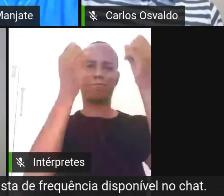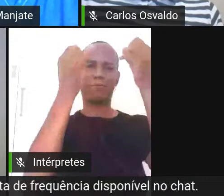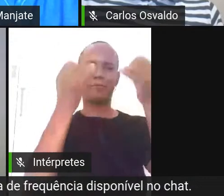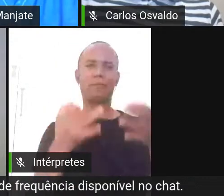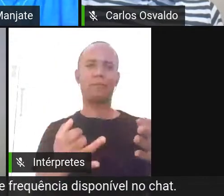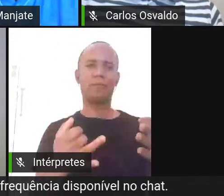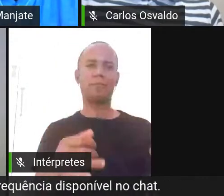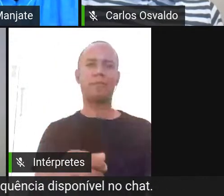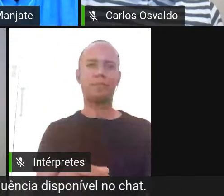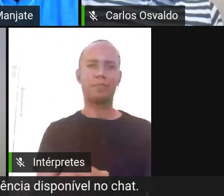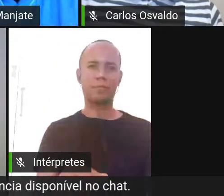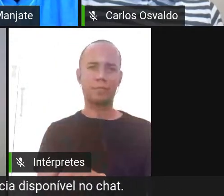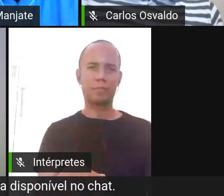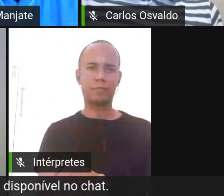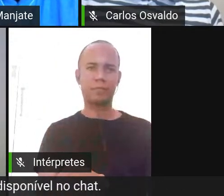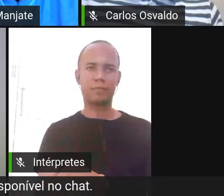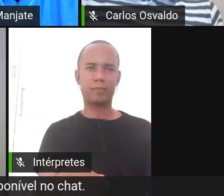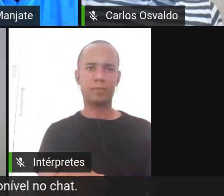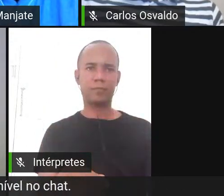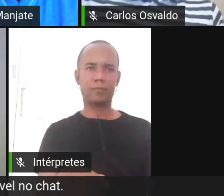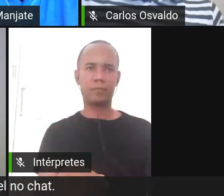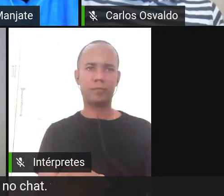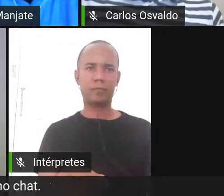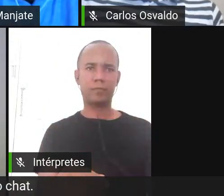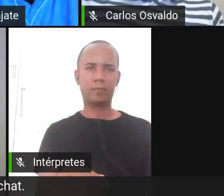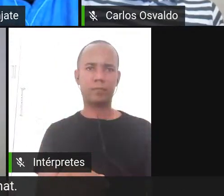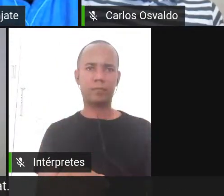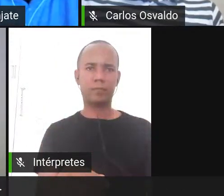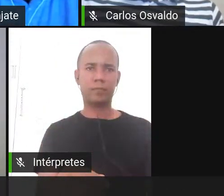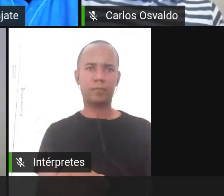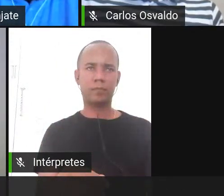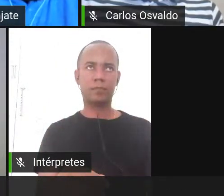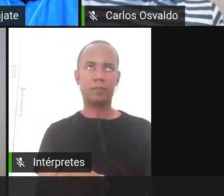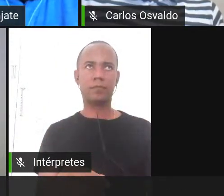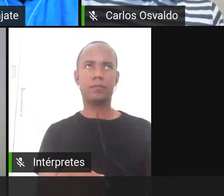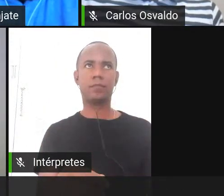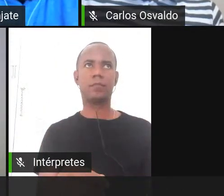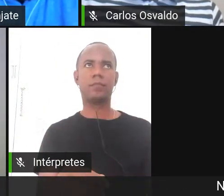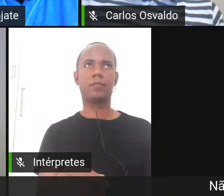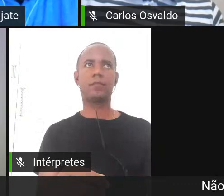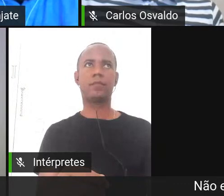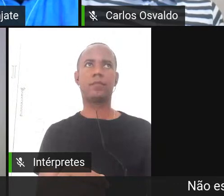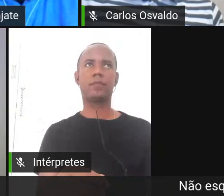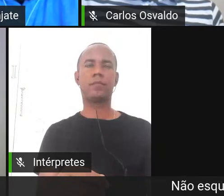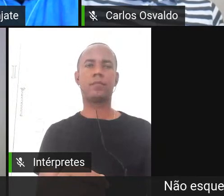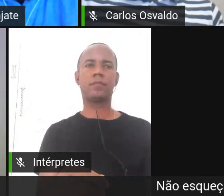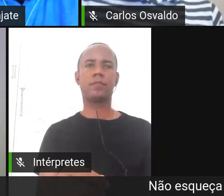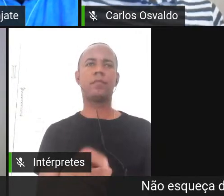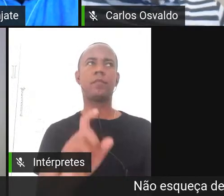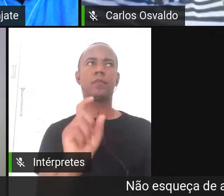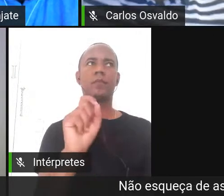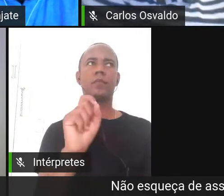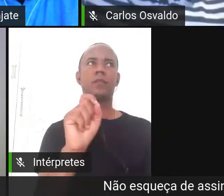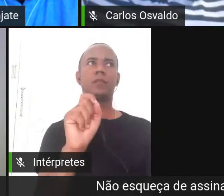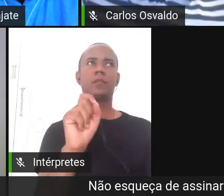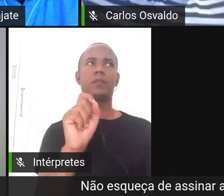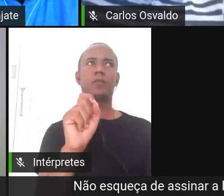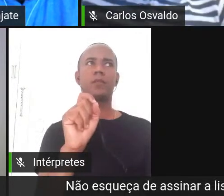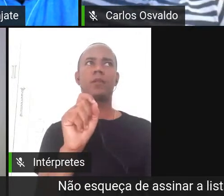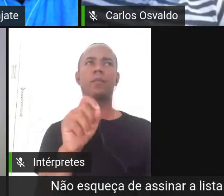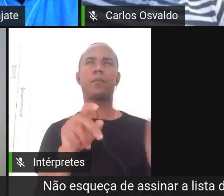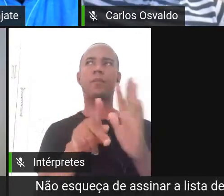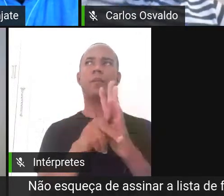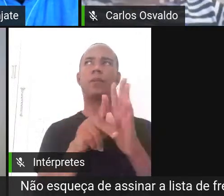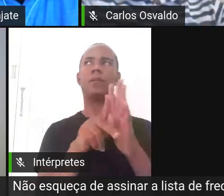mas tenho que voltar a ti, Lucílio, até porque neste painel quem entende de estudos literários, pelo